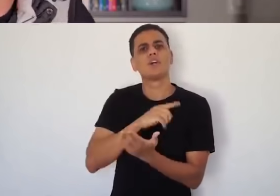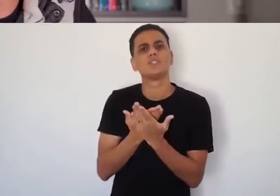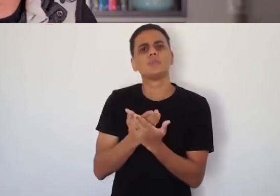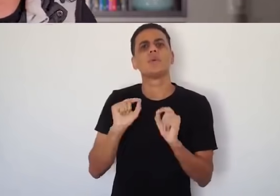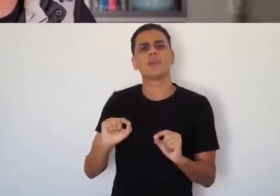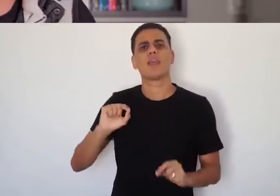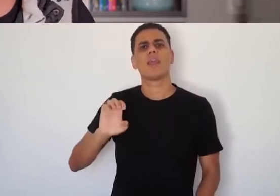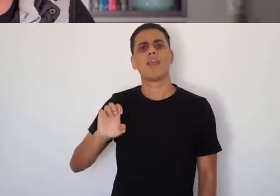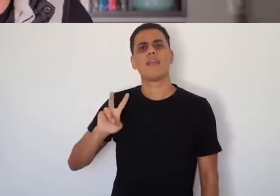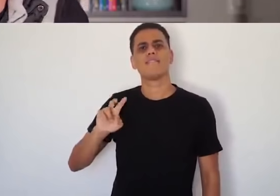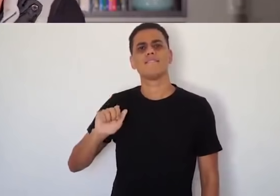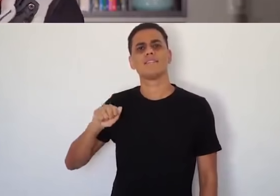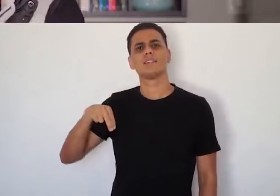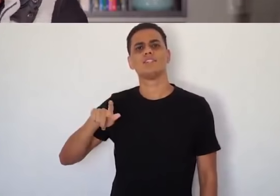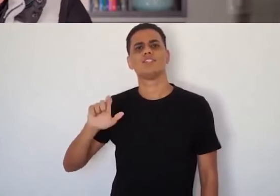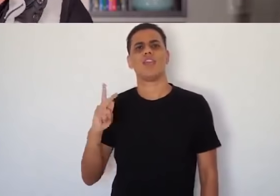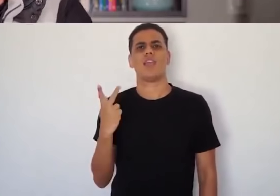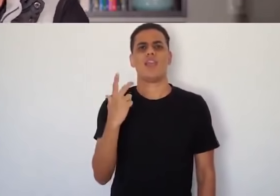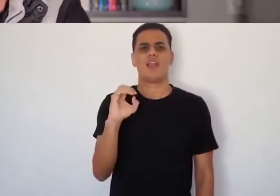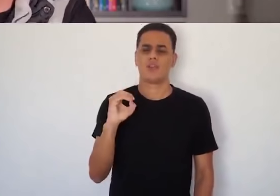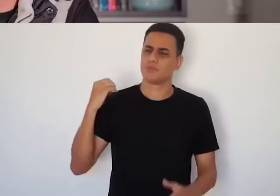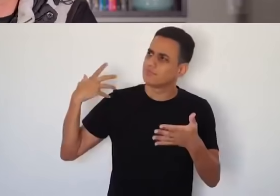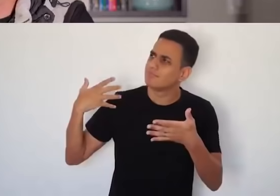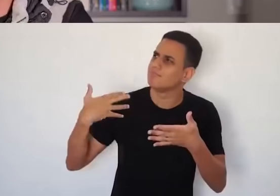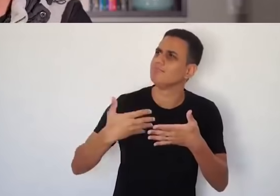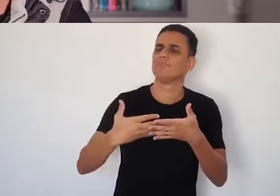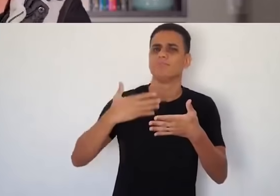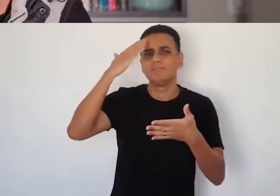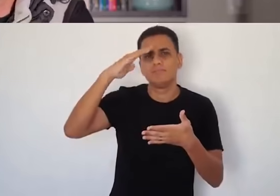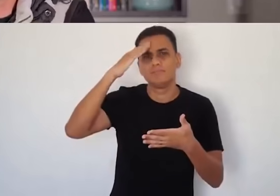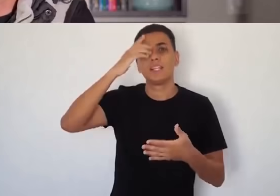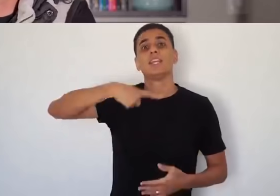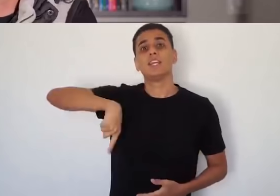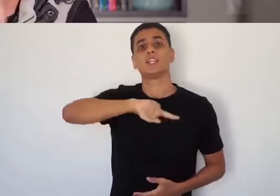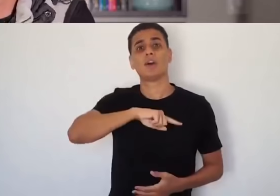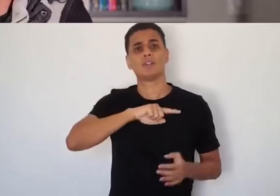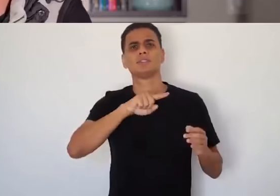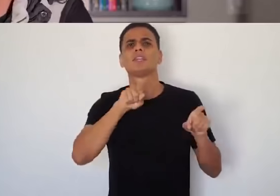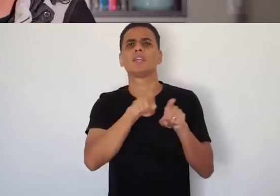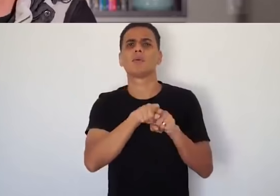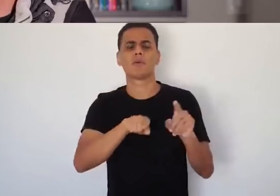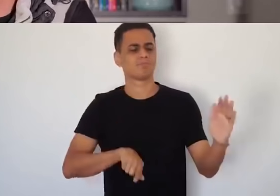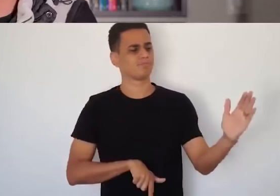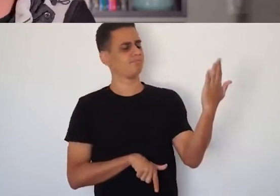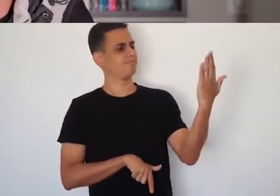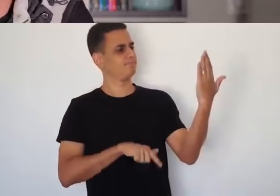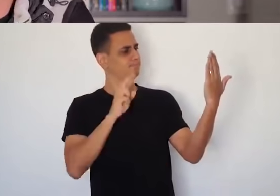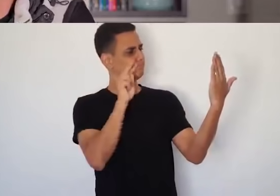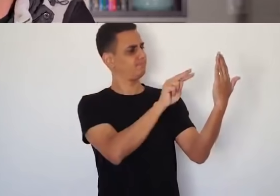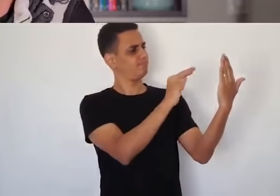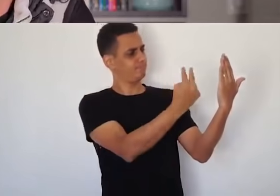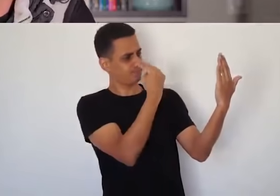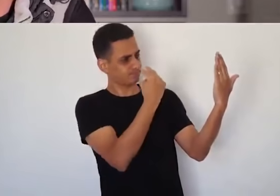possa orar, que você possa analisar a partir da sua casa que fé que você tem manifesto na